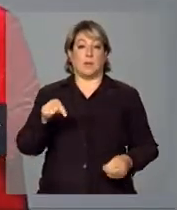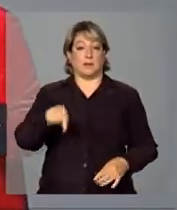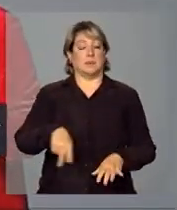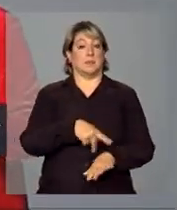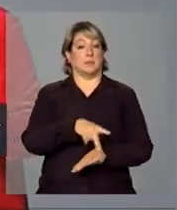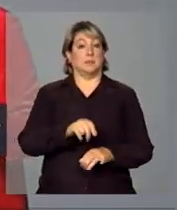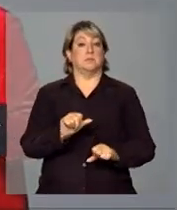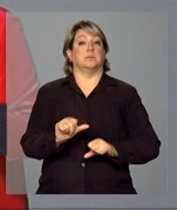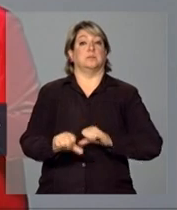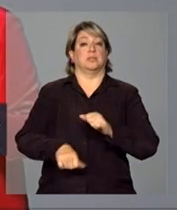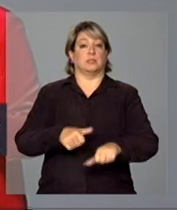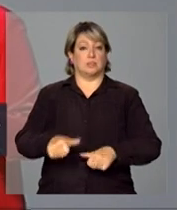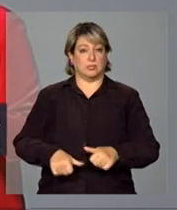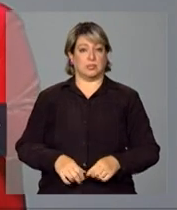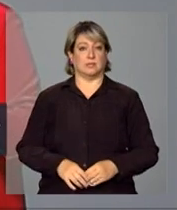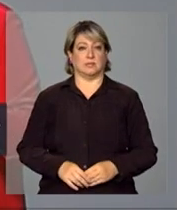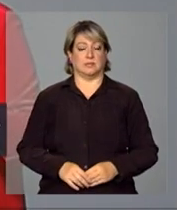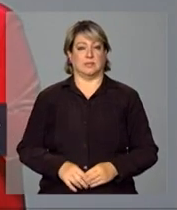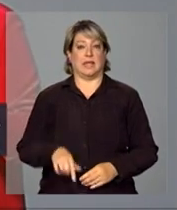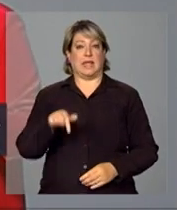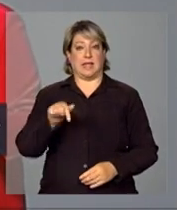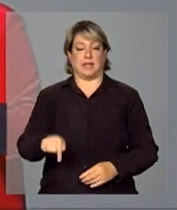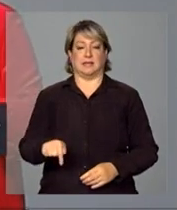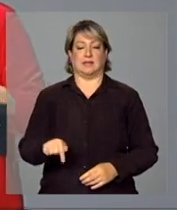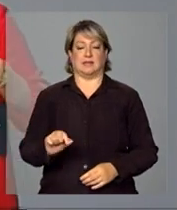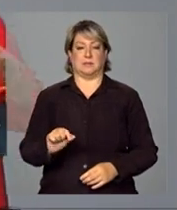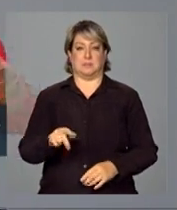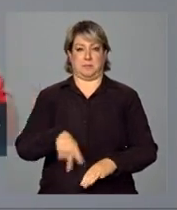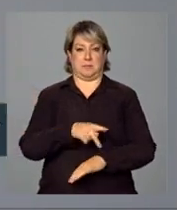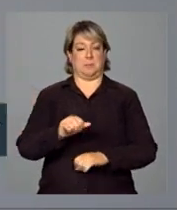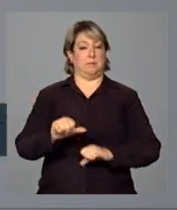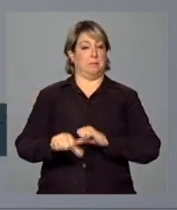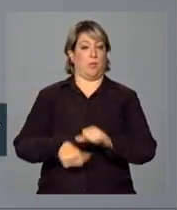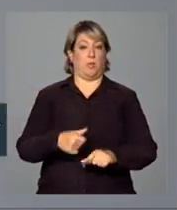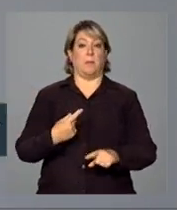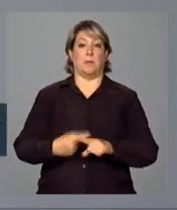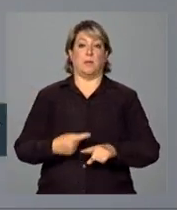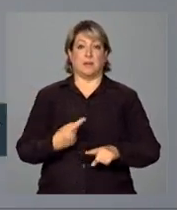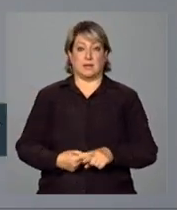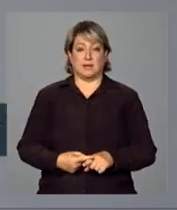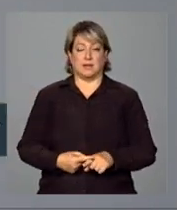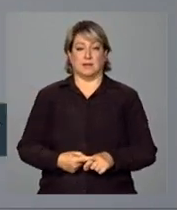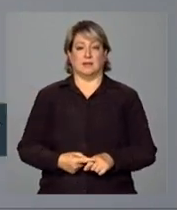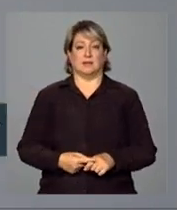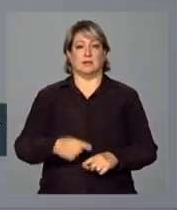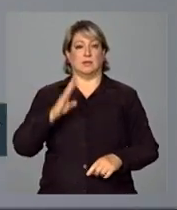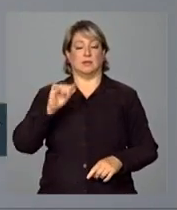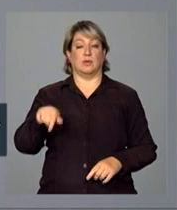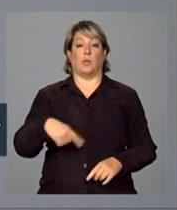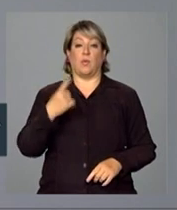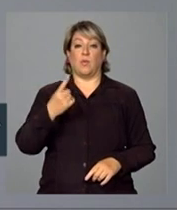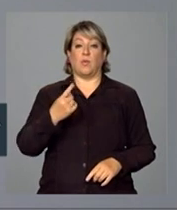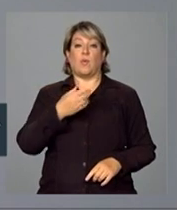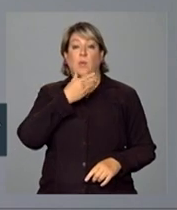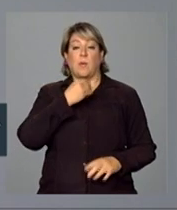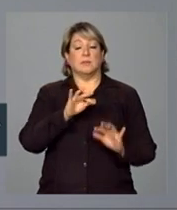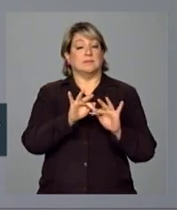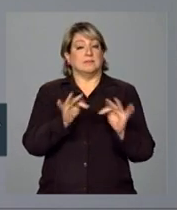mudou. Ele mudou porque, justamente, um torneiro